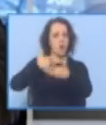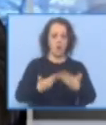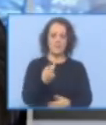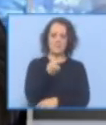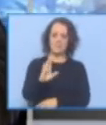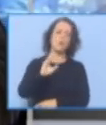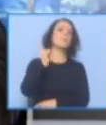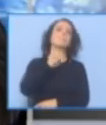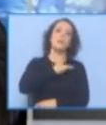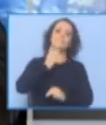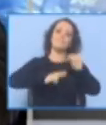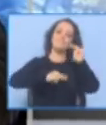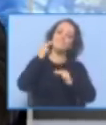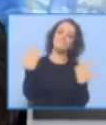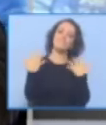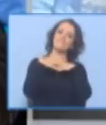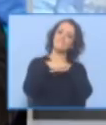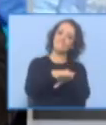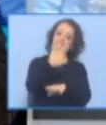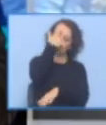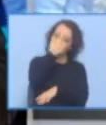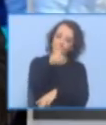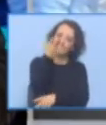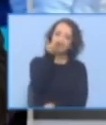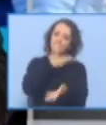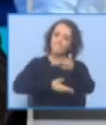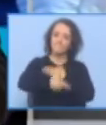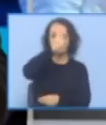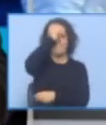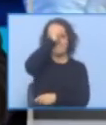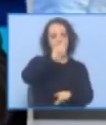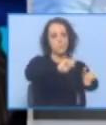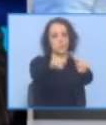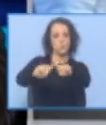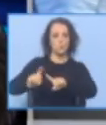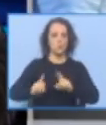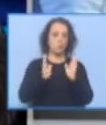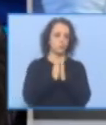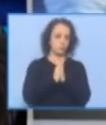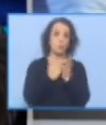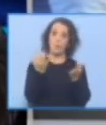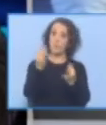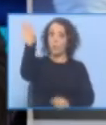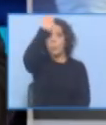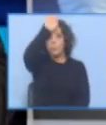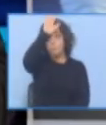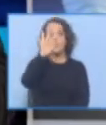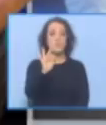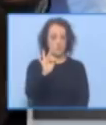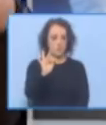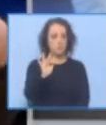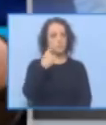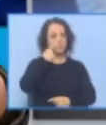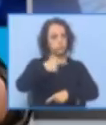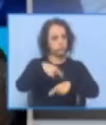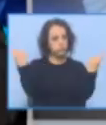a construir uma humanidade mais integradora, mais tolerante e respeitadora da diversidade religiosa. Aliás, o Papa Francisco tem sido um arauto, como